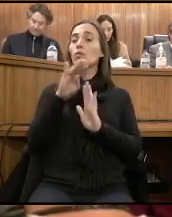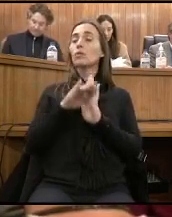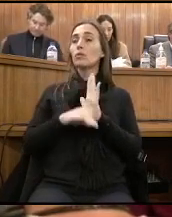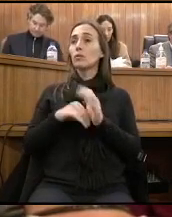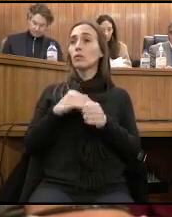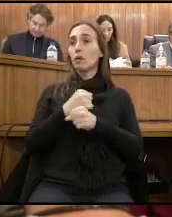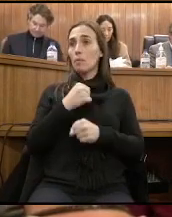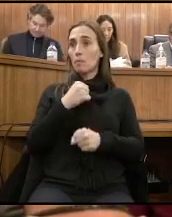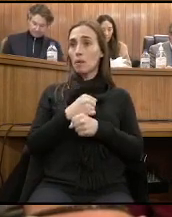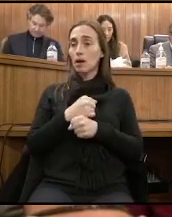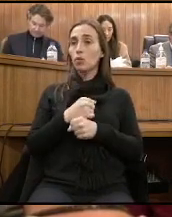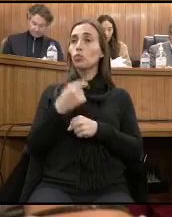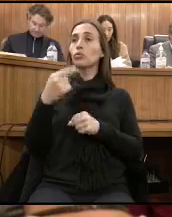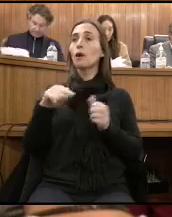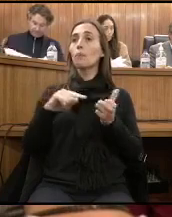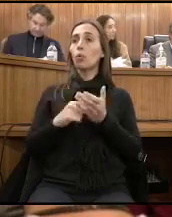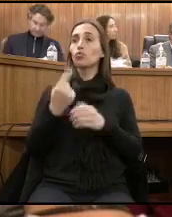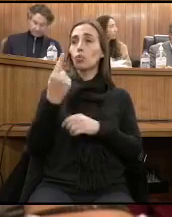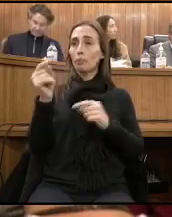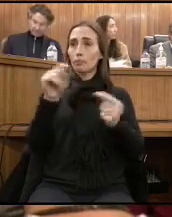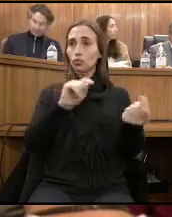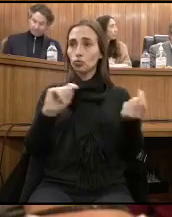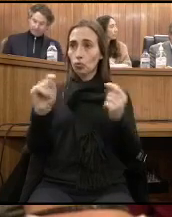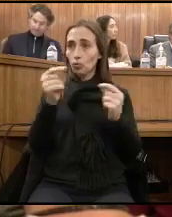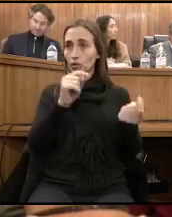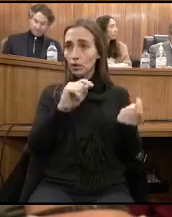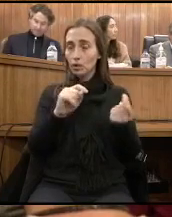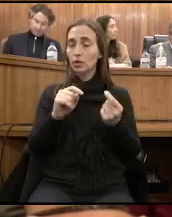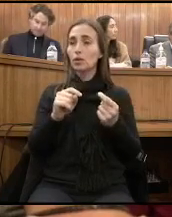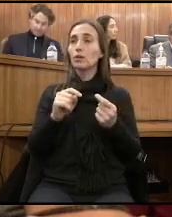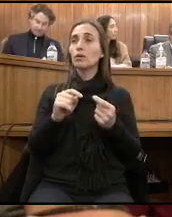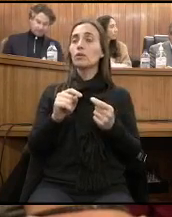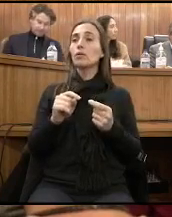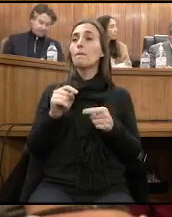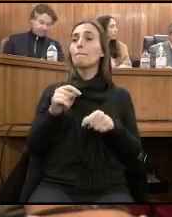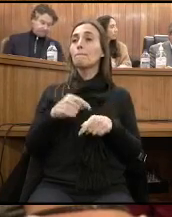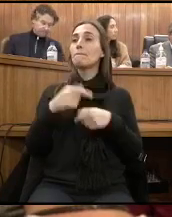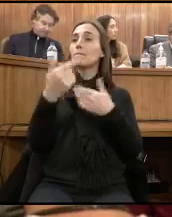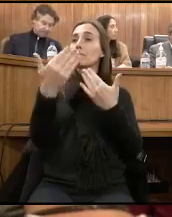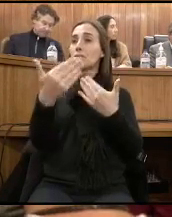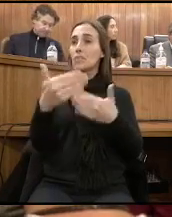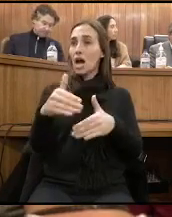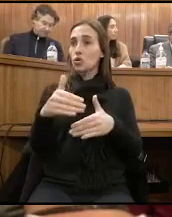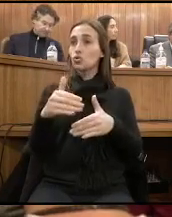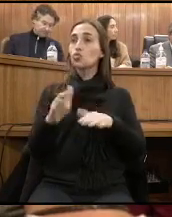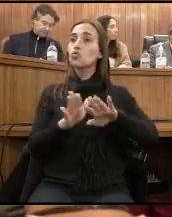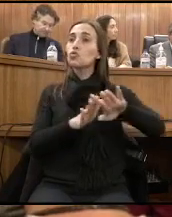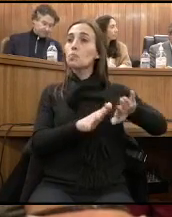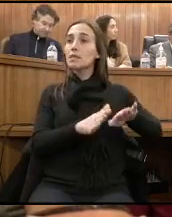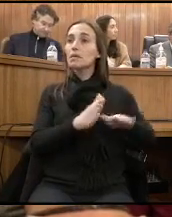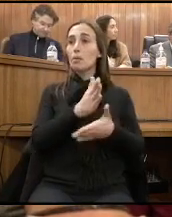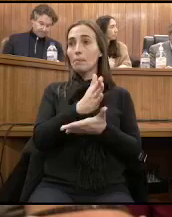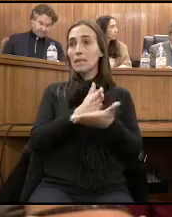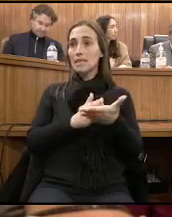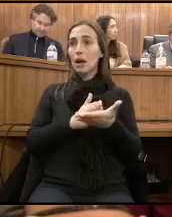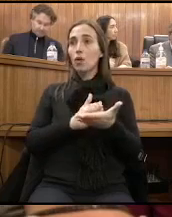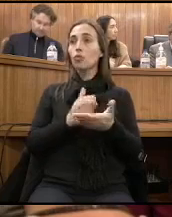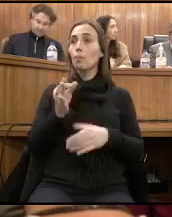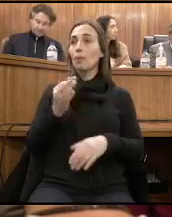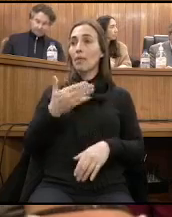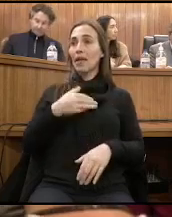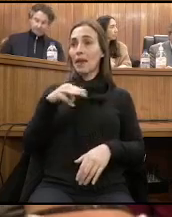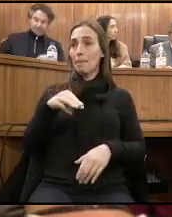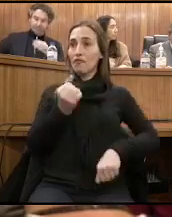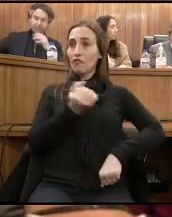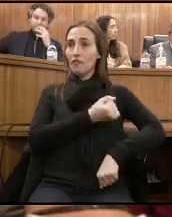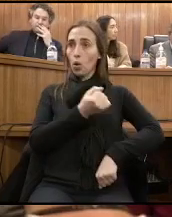dia temos um ponto para discutir, prorrogação do prazo da suspensão parcial do PDM de